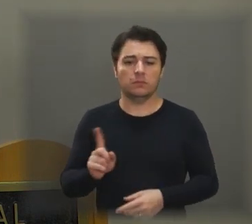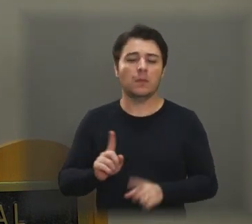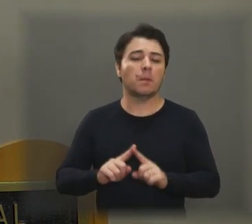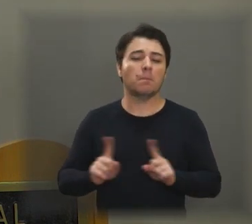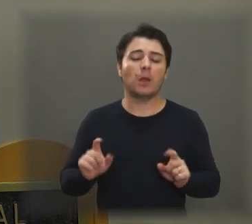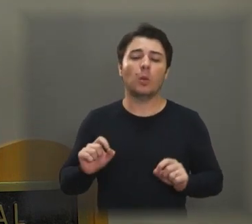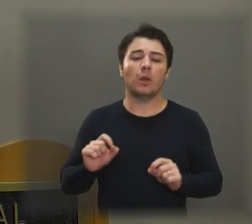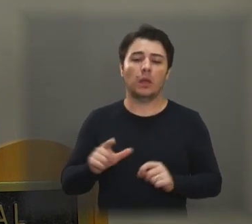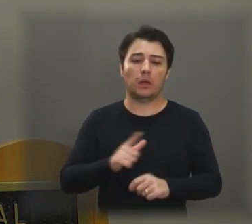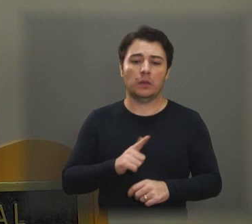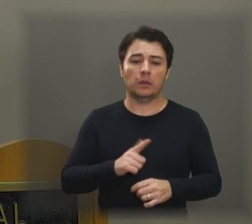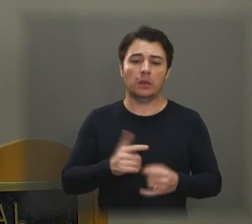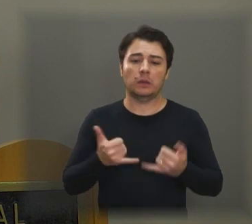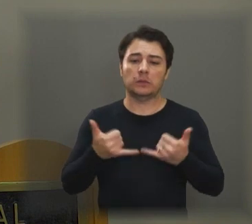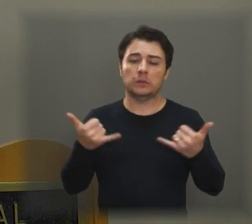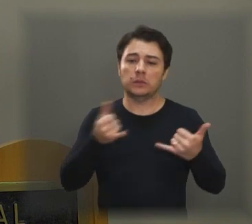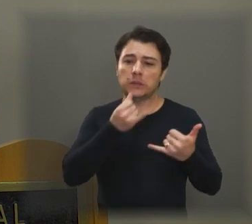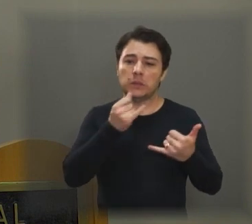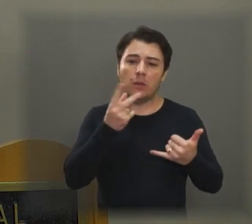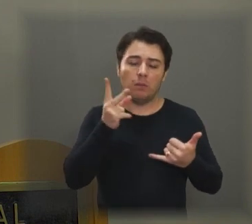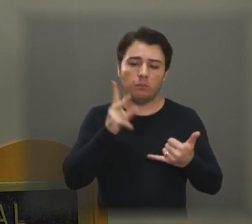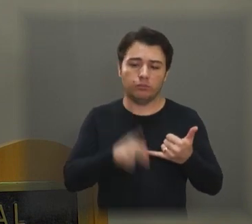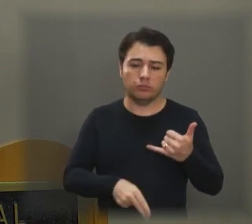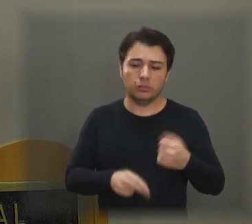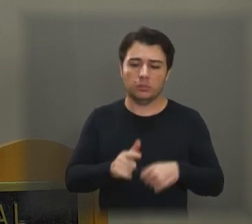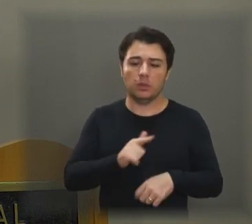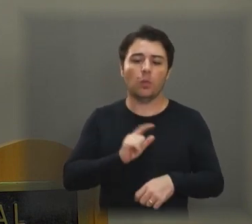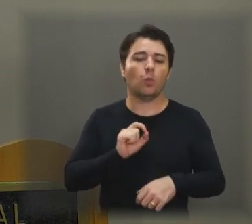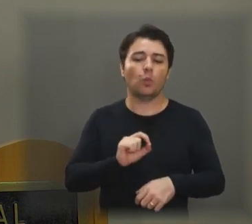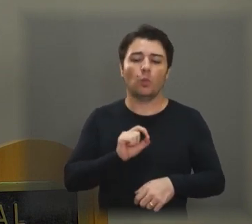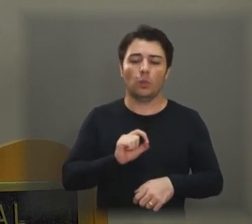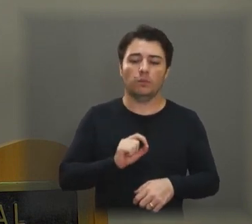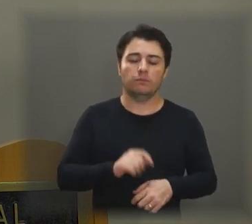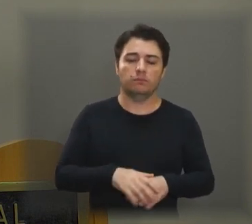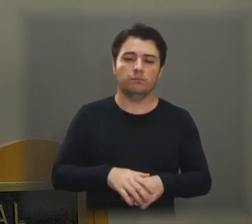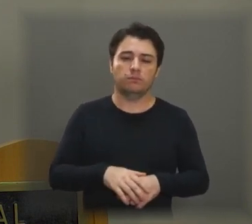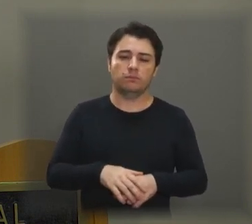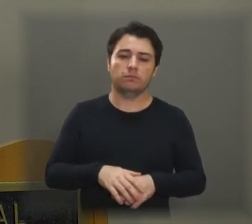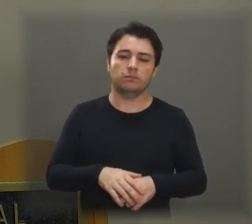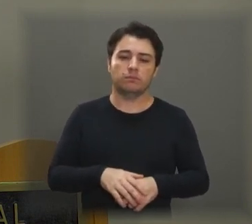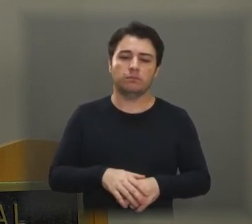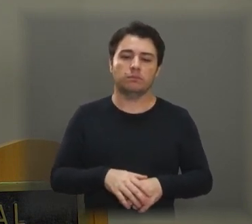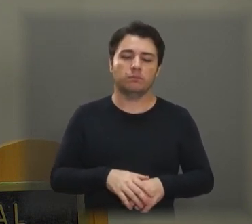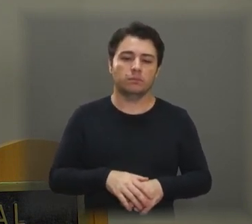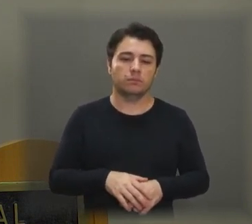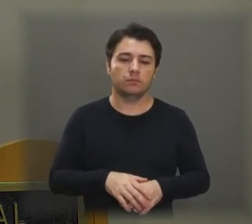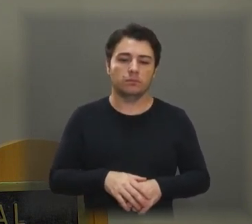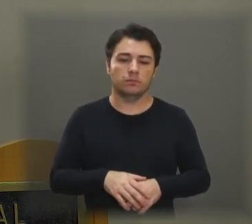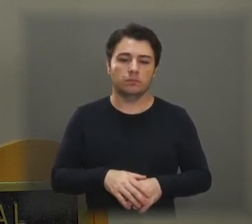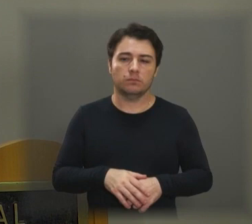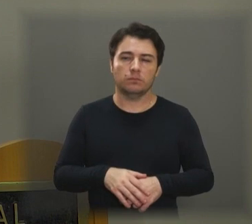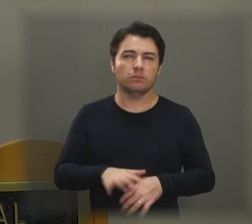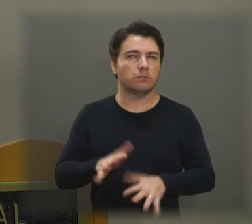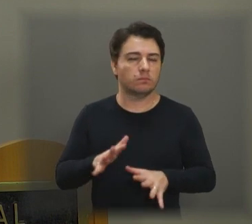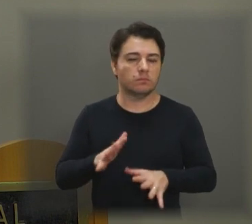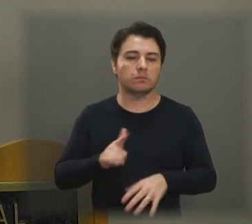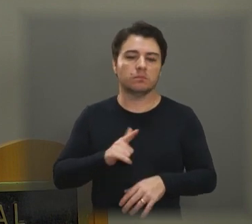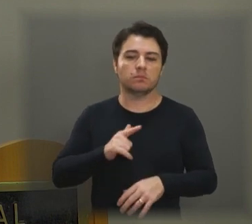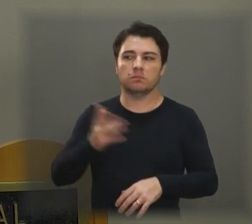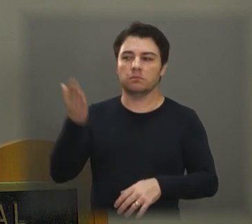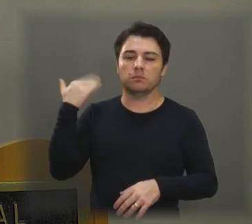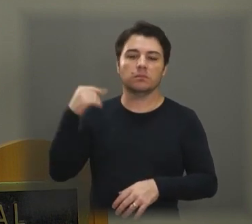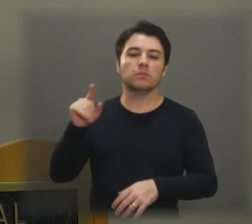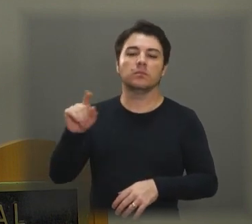já comentou sobre o desligamento mas um projeto que teve aqui na rua 21